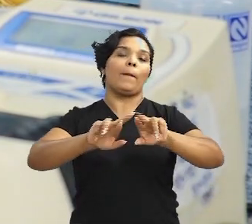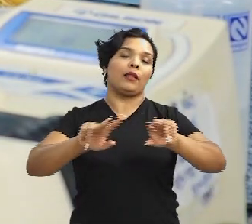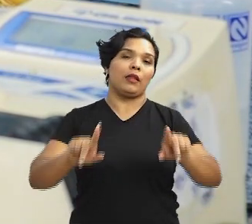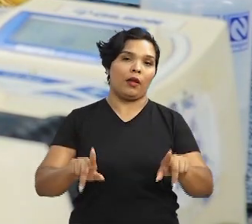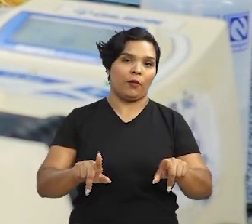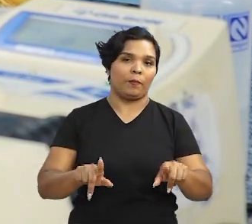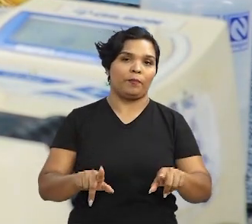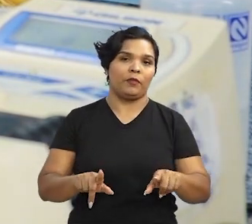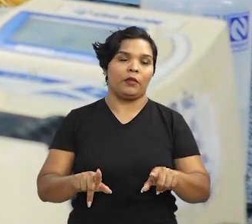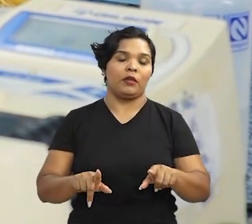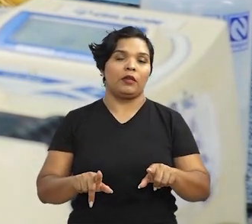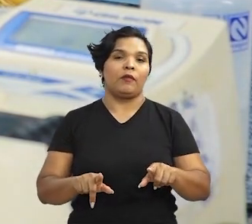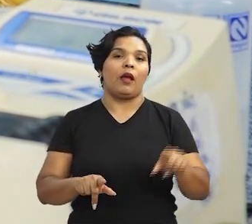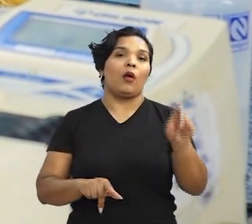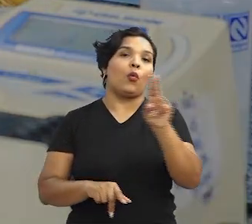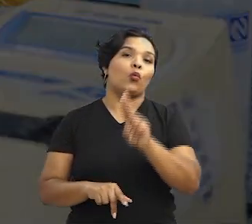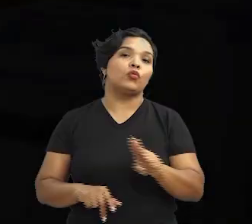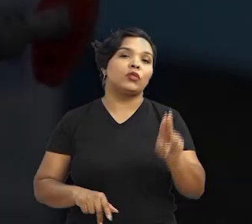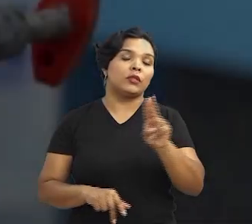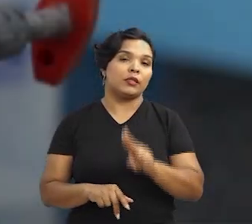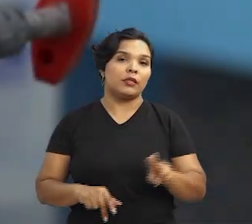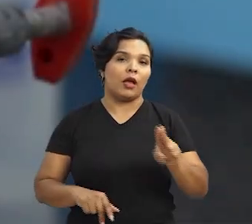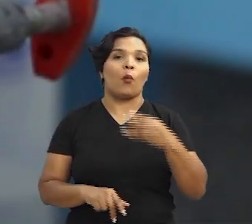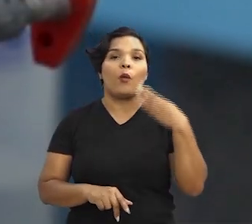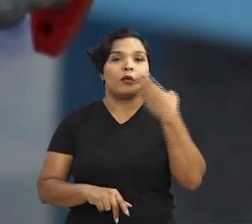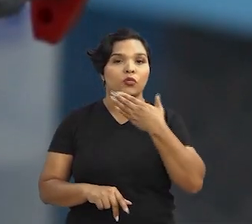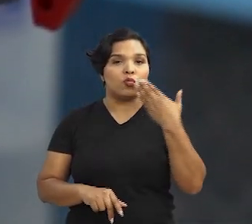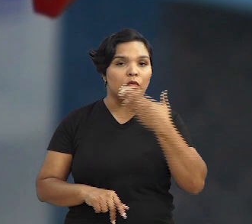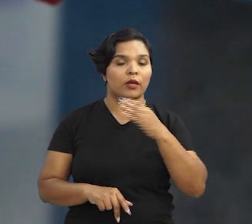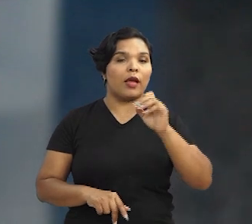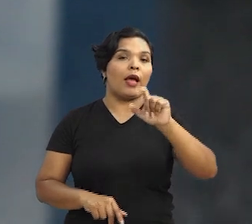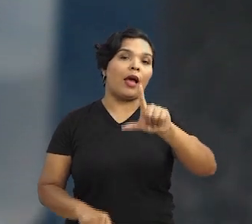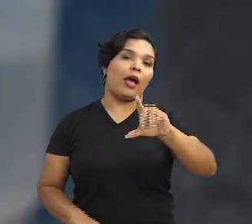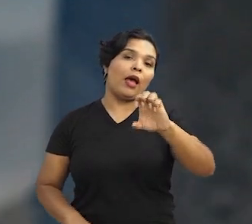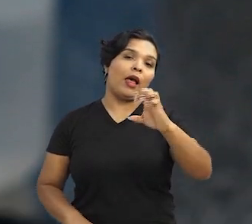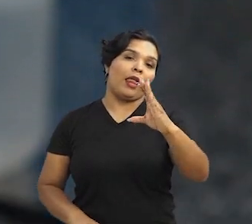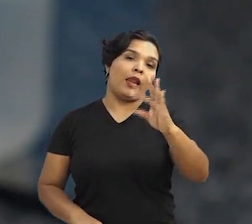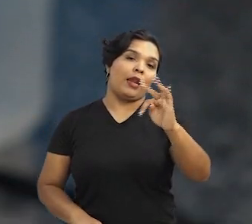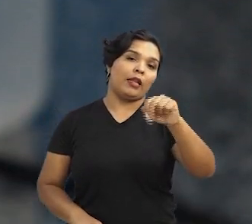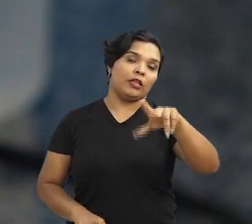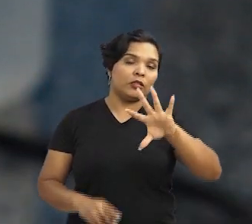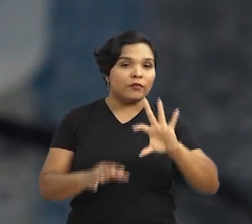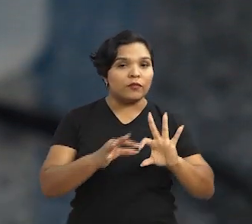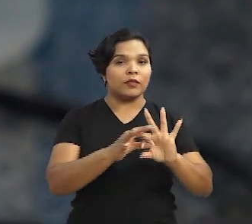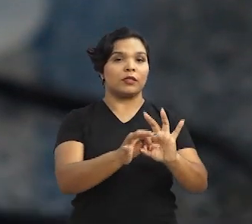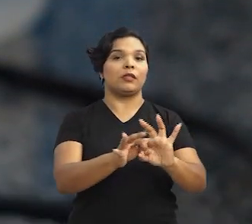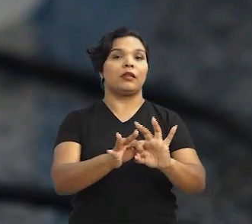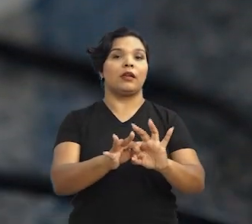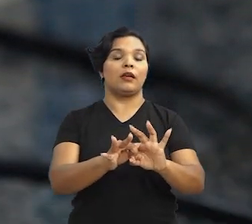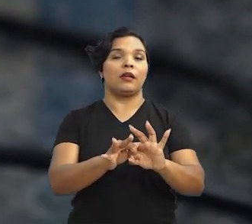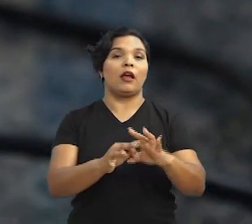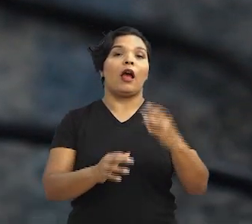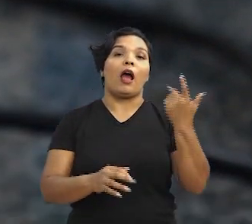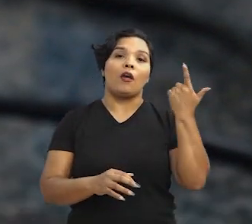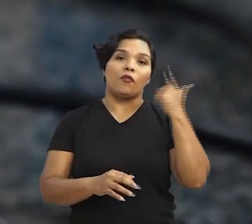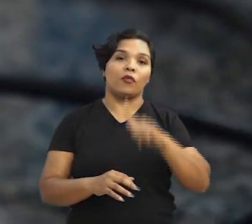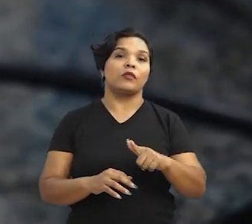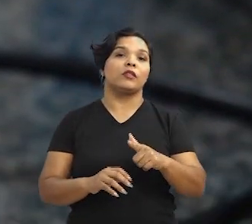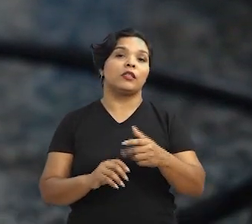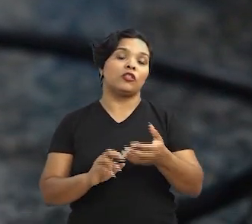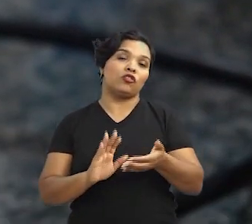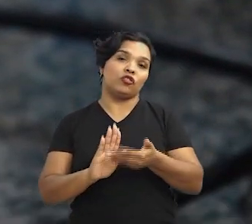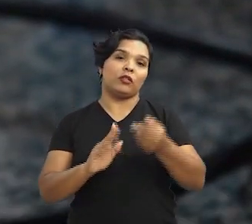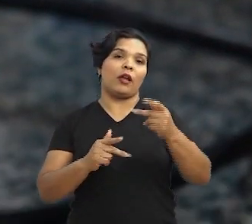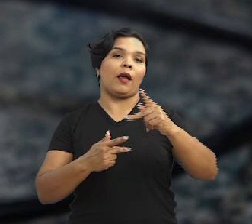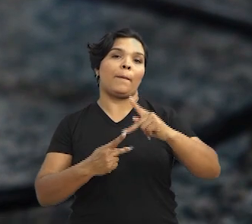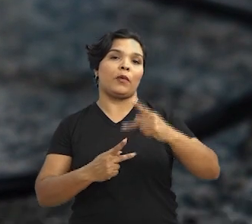Então, no caso, a gente vai usar um açúcar, onde a minha lectina vai se ligar, e eu vou conseguir extrair apenas esse produto de